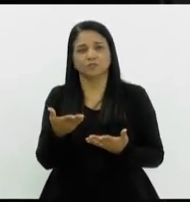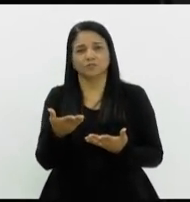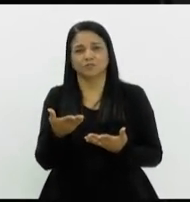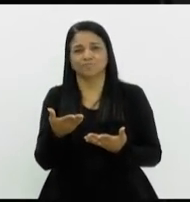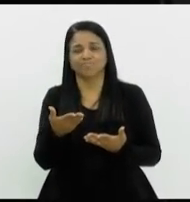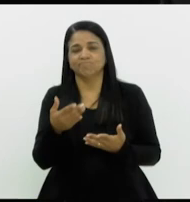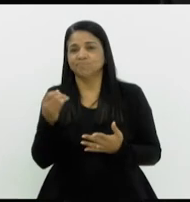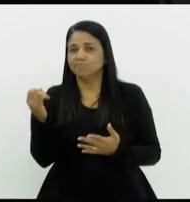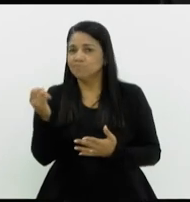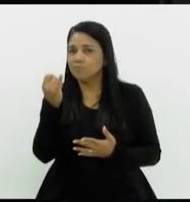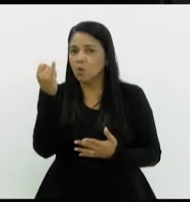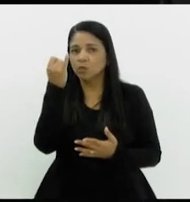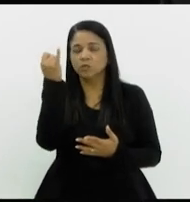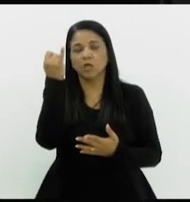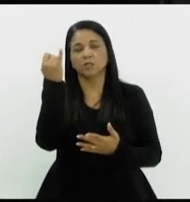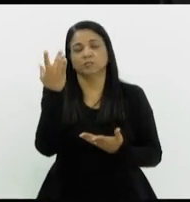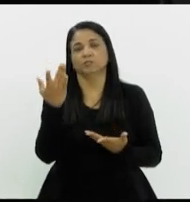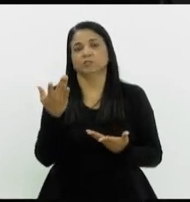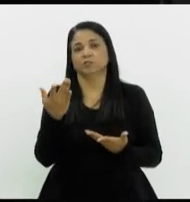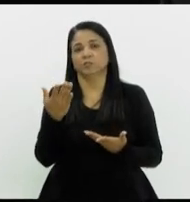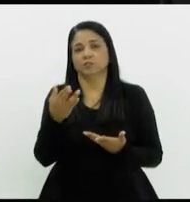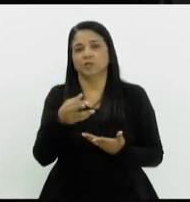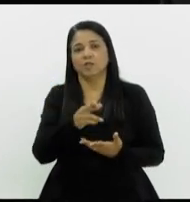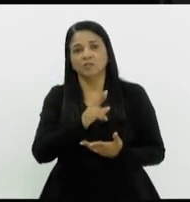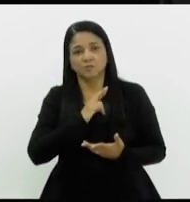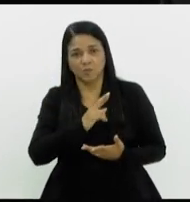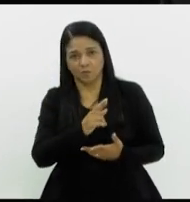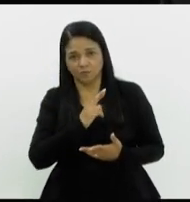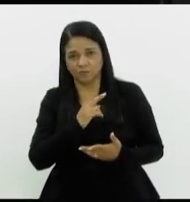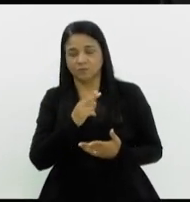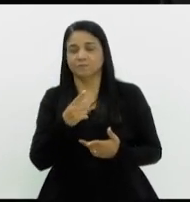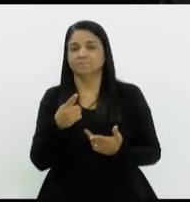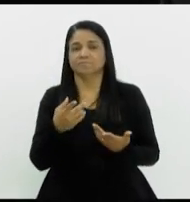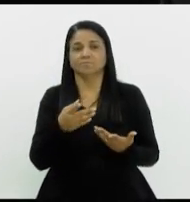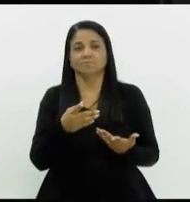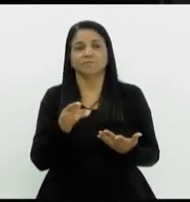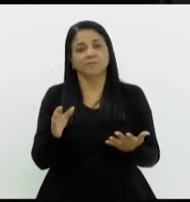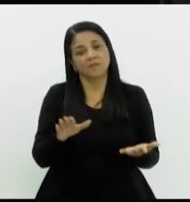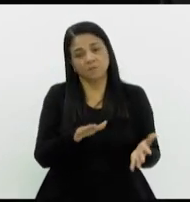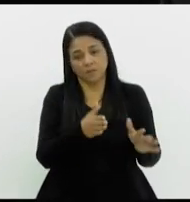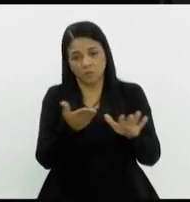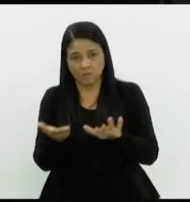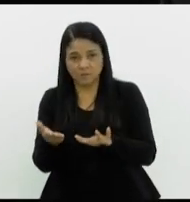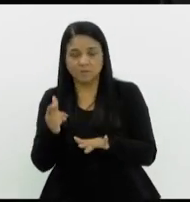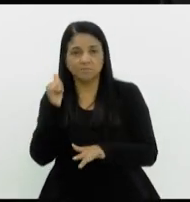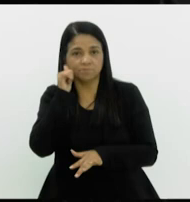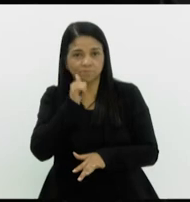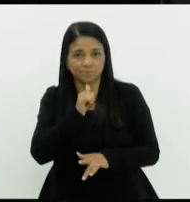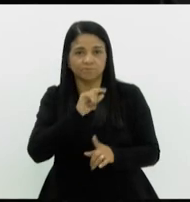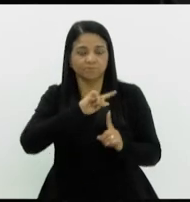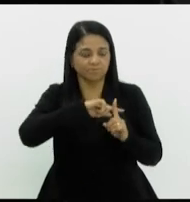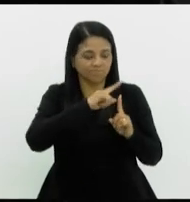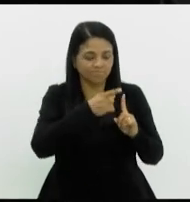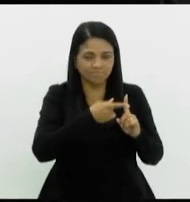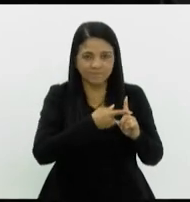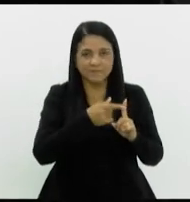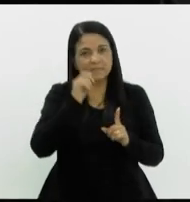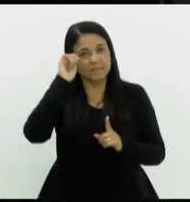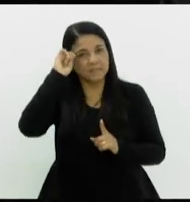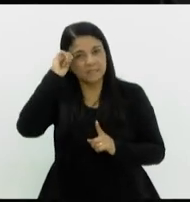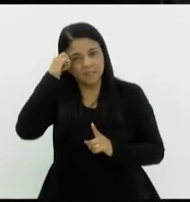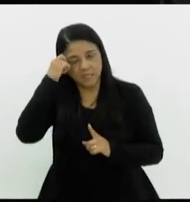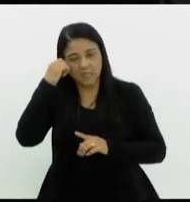reivindicações importantes, né, diante do assassinato dessa jovem, negra, modelo,